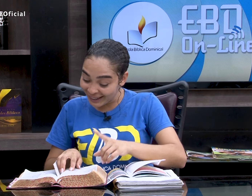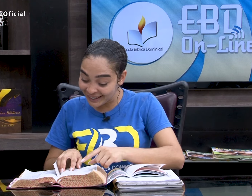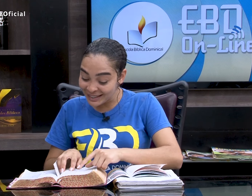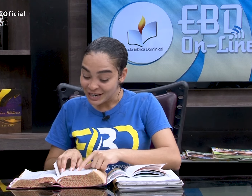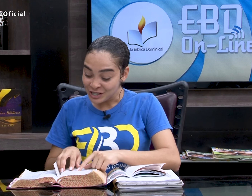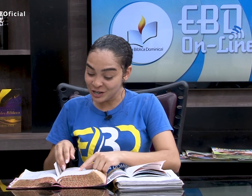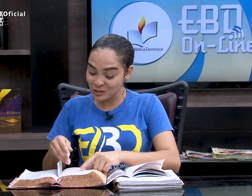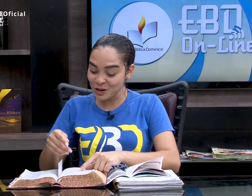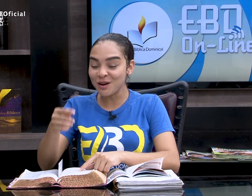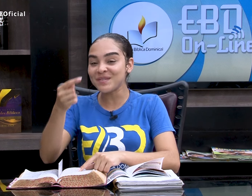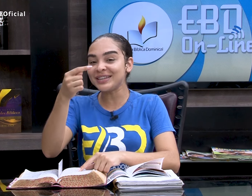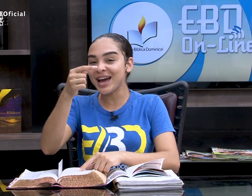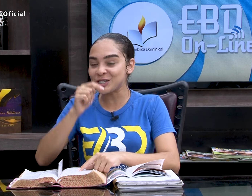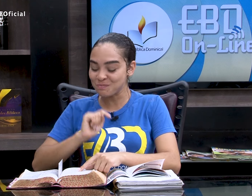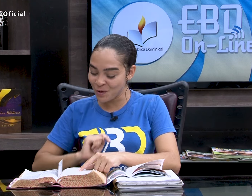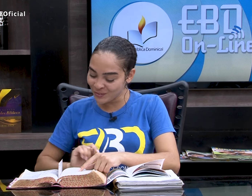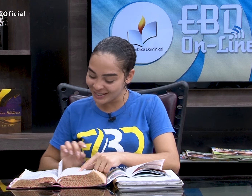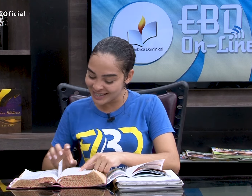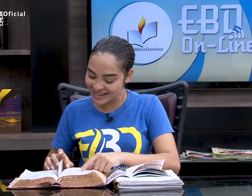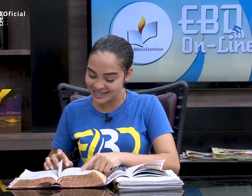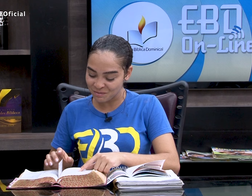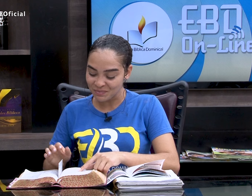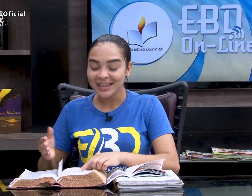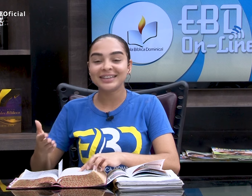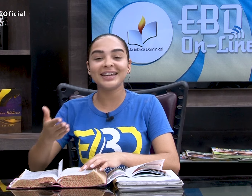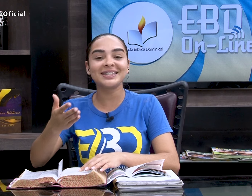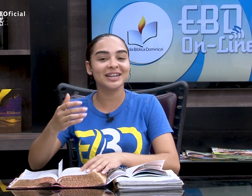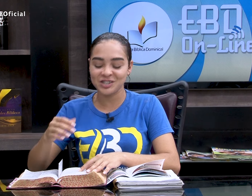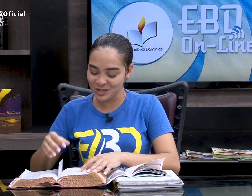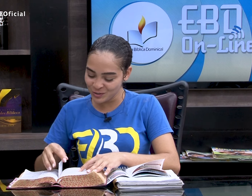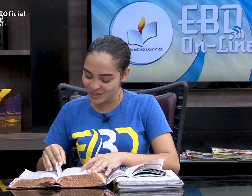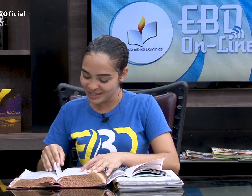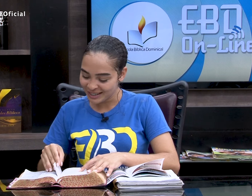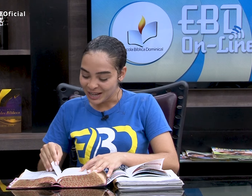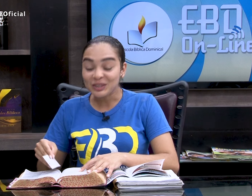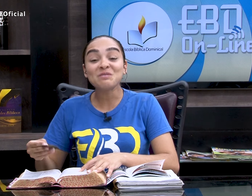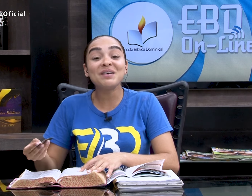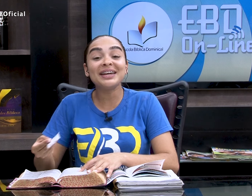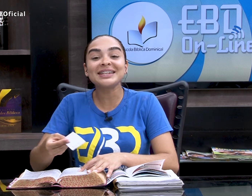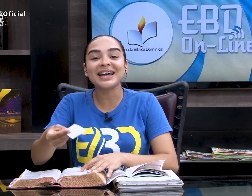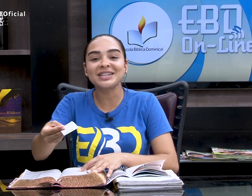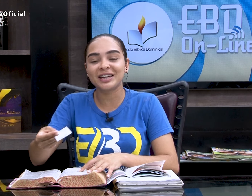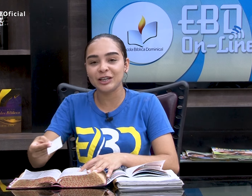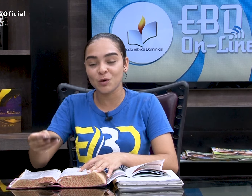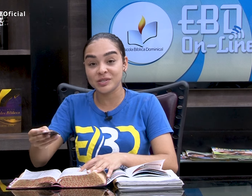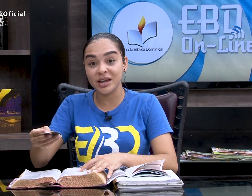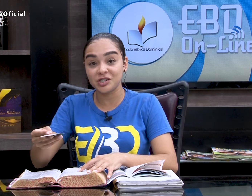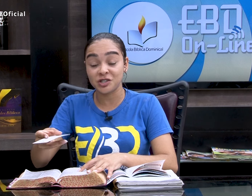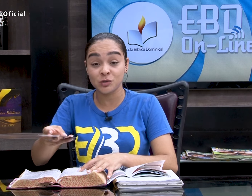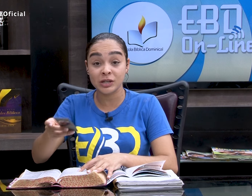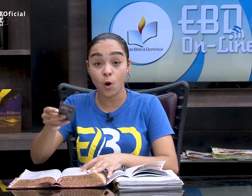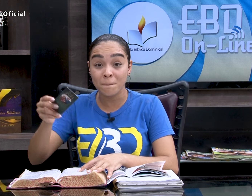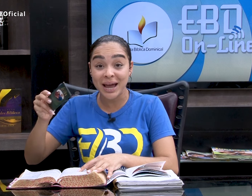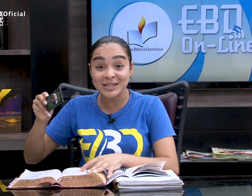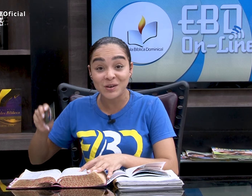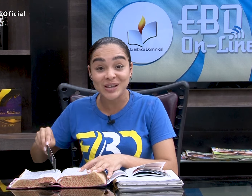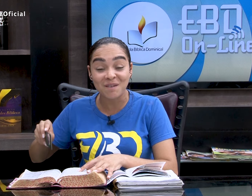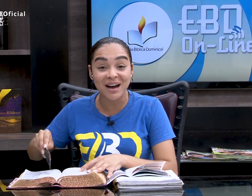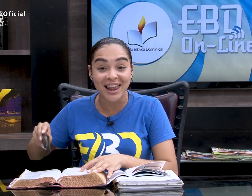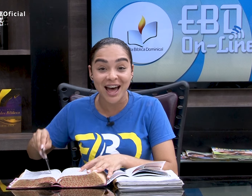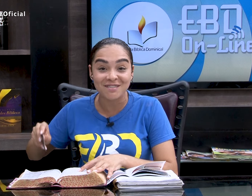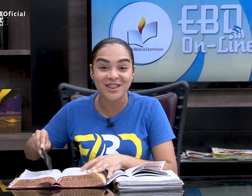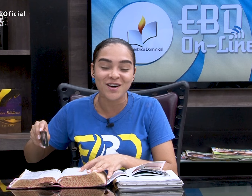porém Jesus novamente responde e diz assim disse-lhe Jesus também está escrito ou seja Jesus ele começa